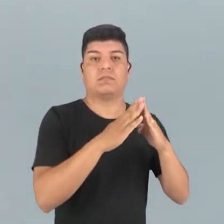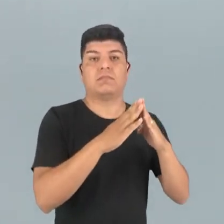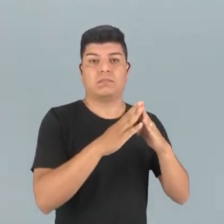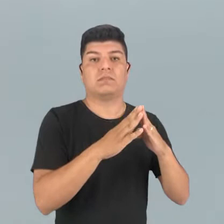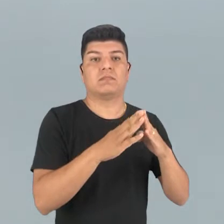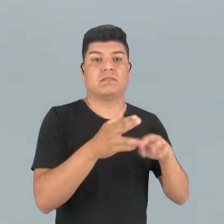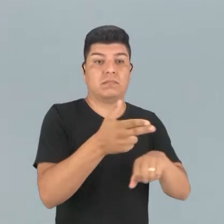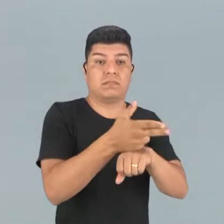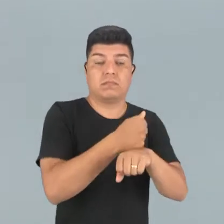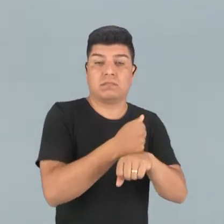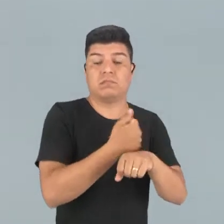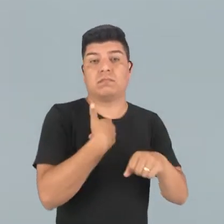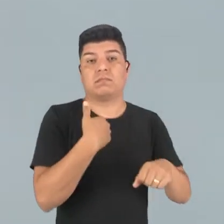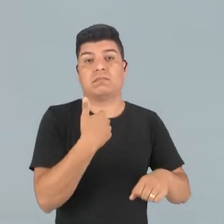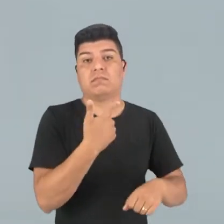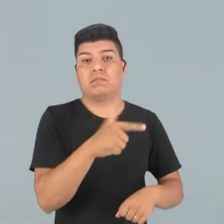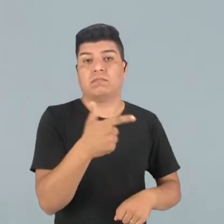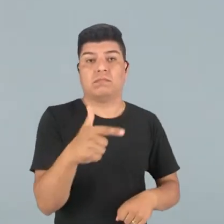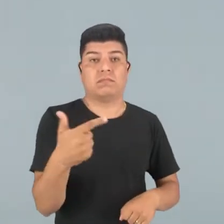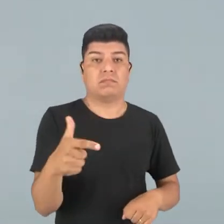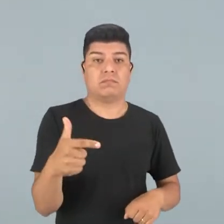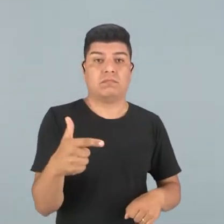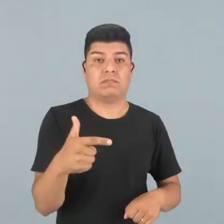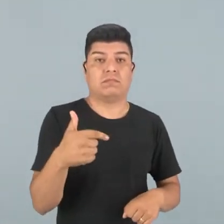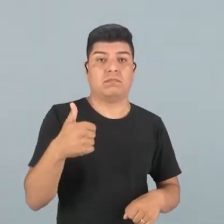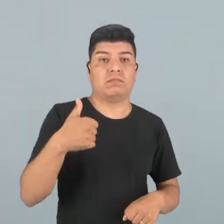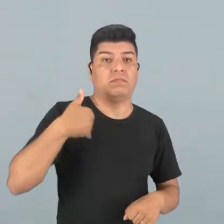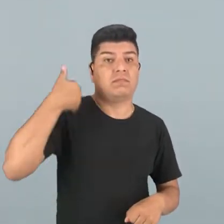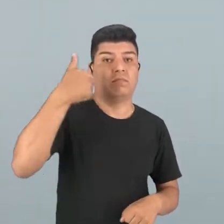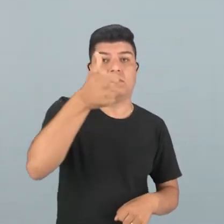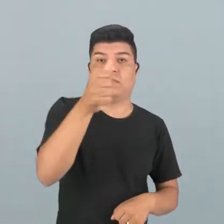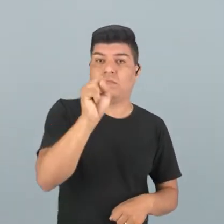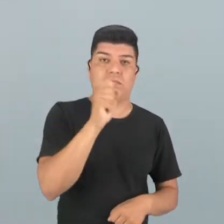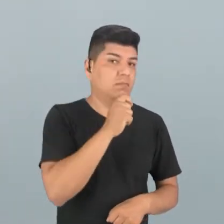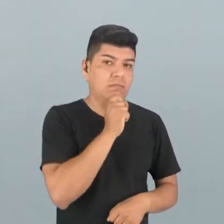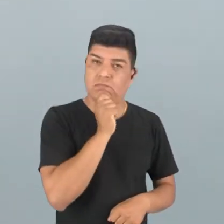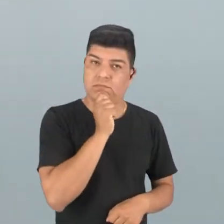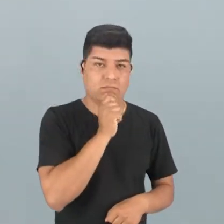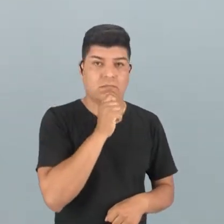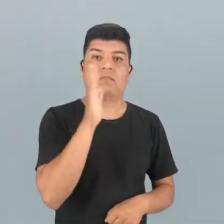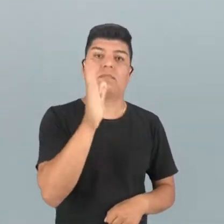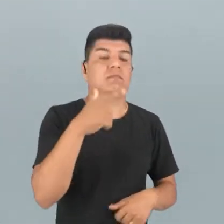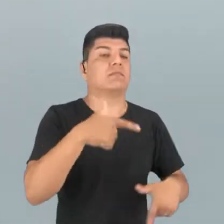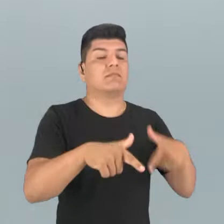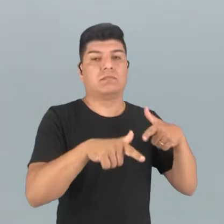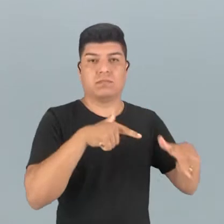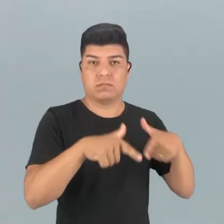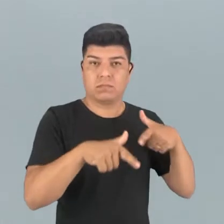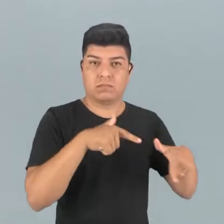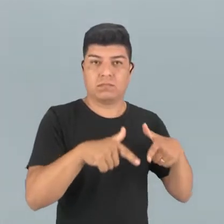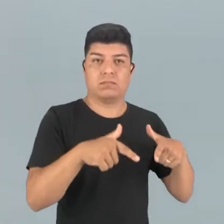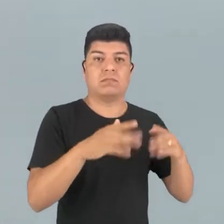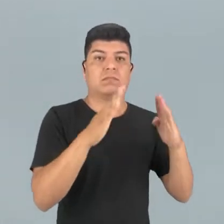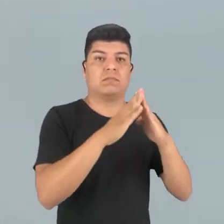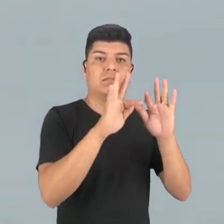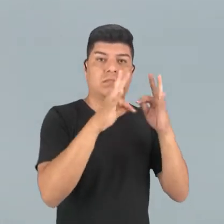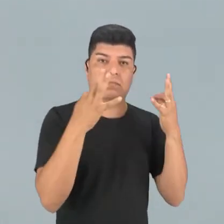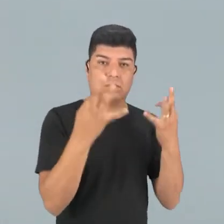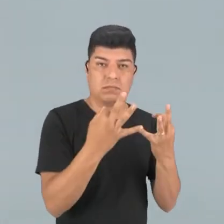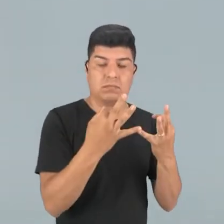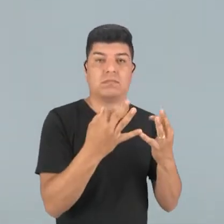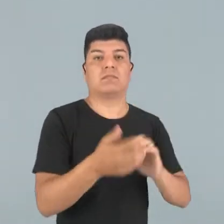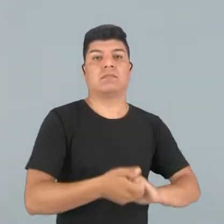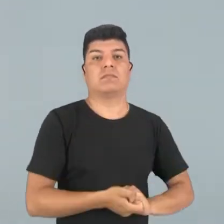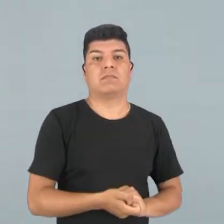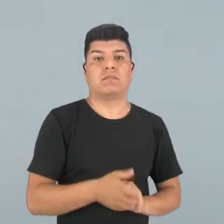cedo, eu ainda nem tinha completado meus 18 anos, eu já trabalhava, né, em casa de família. E eu digo